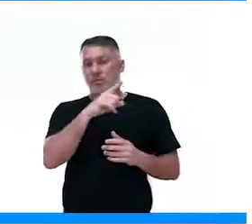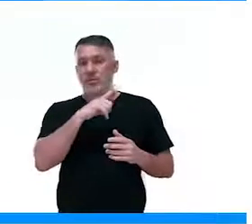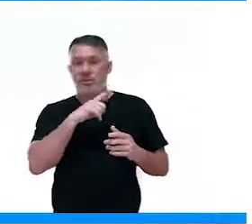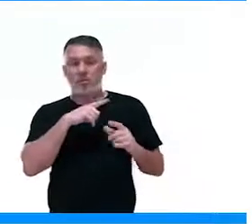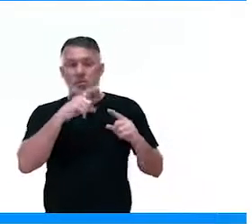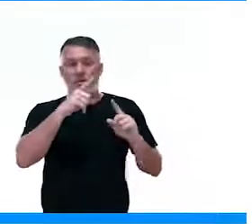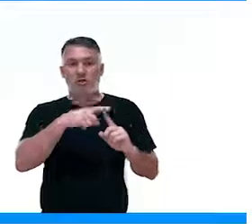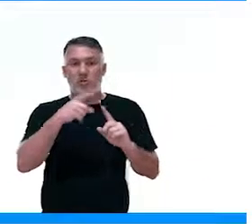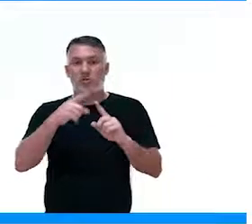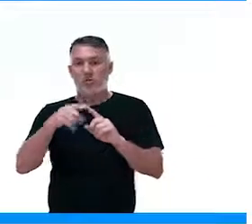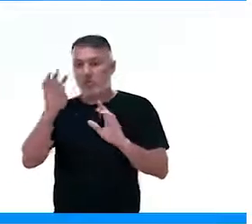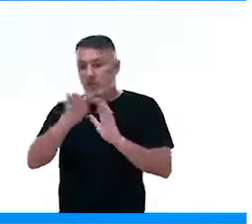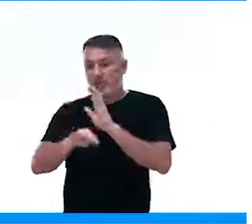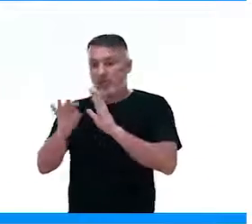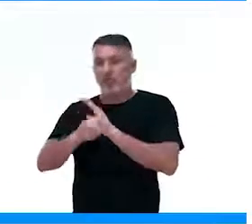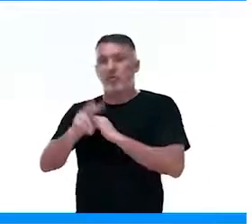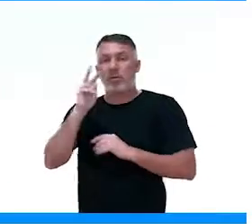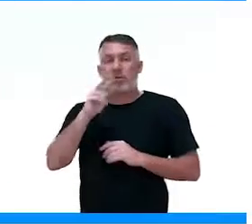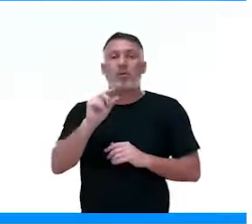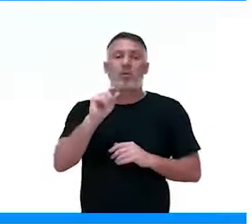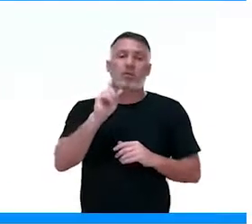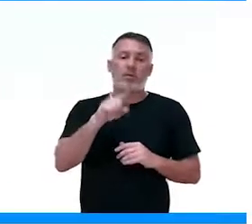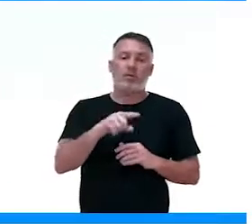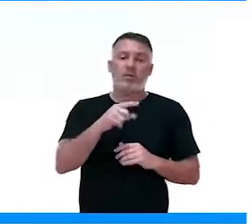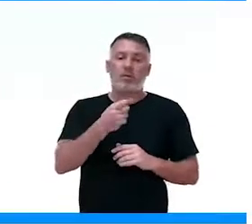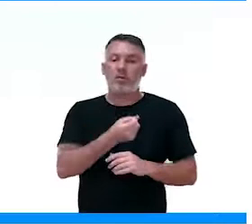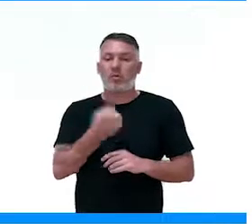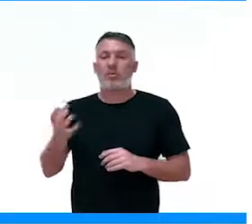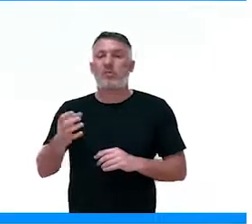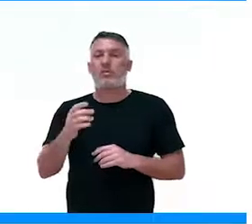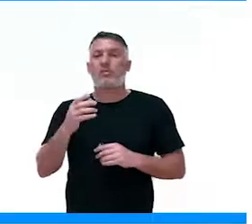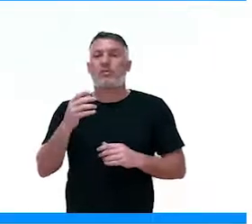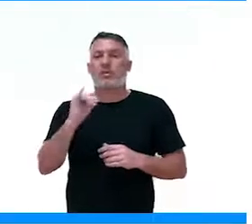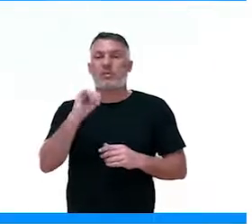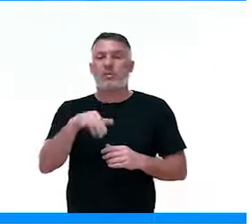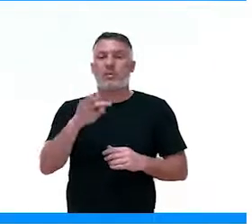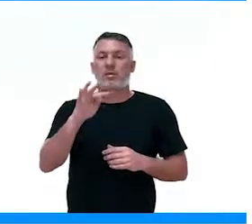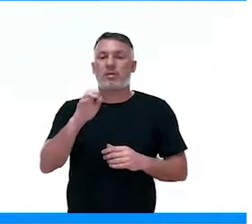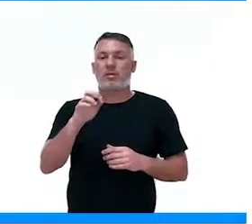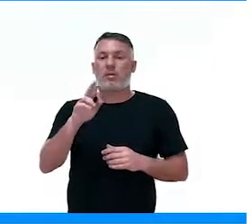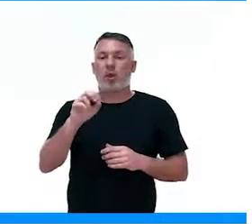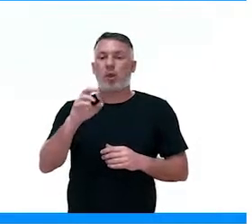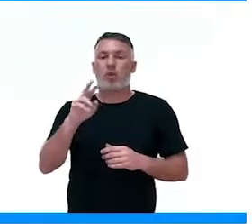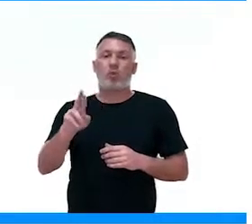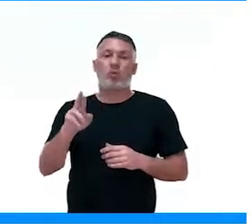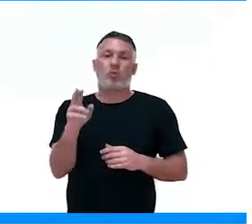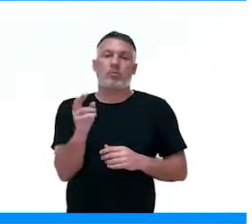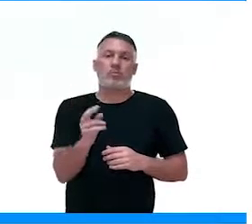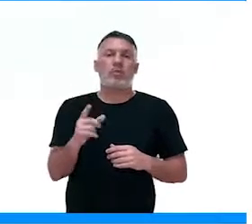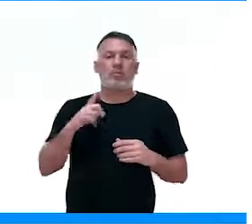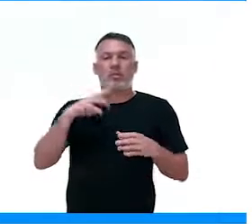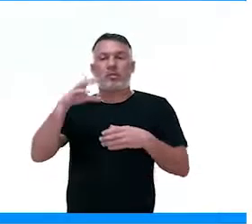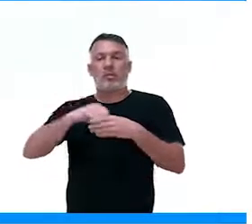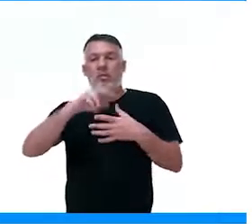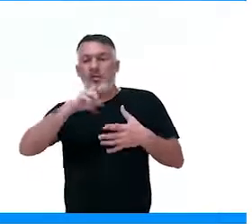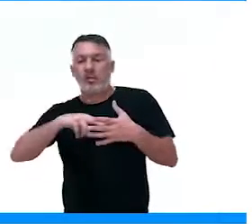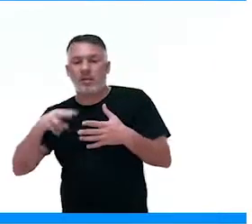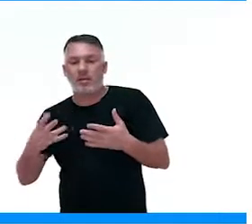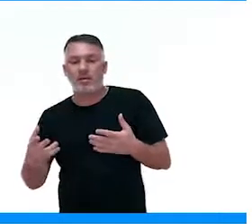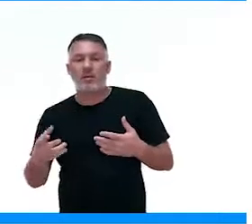caso desse gênero textual que a gente acabou de ver, são os interlocutores que, né, a gente que está